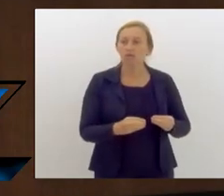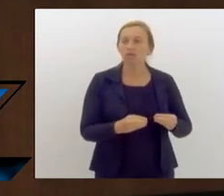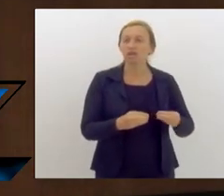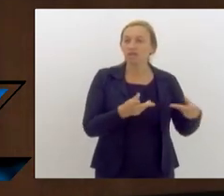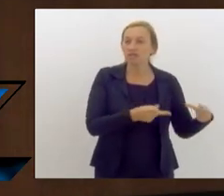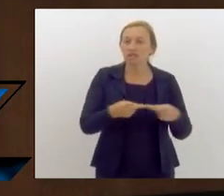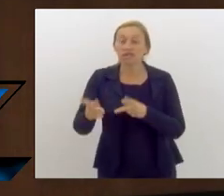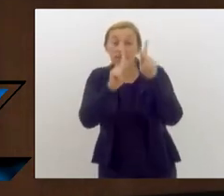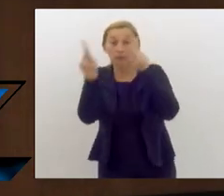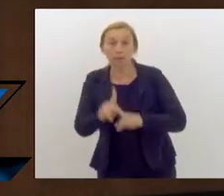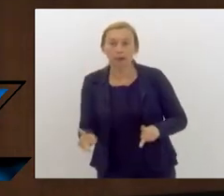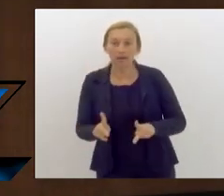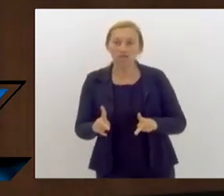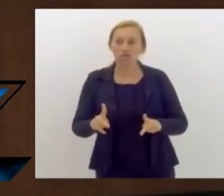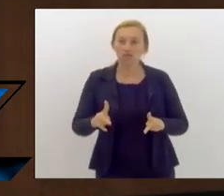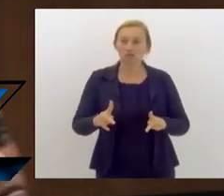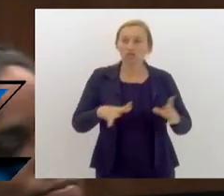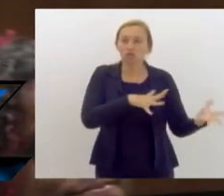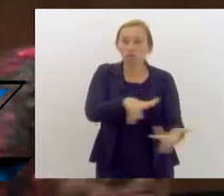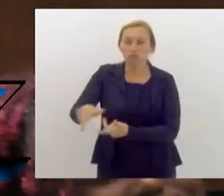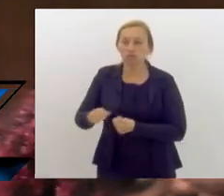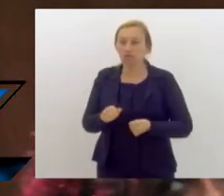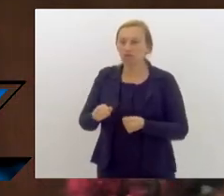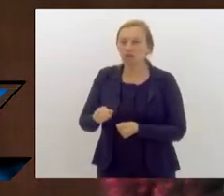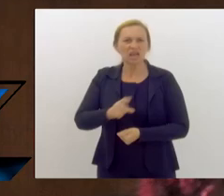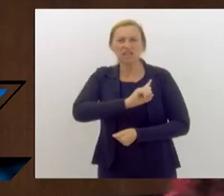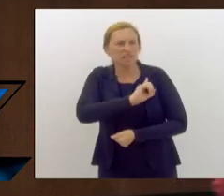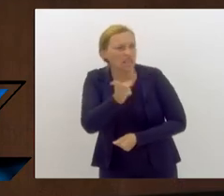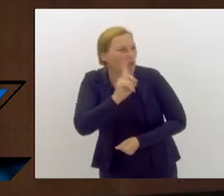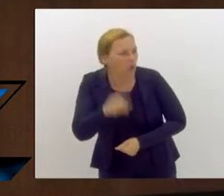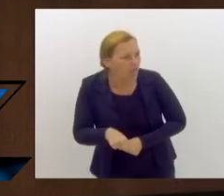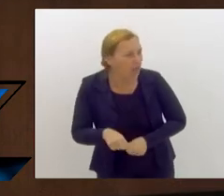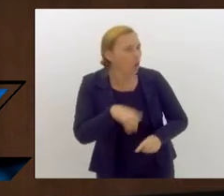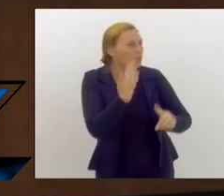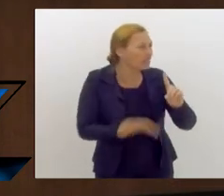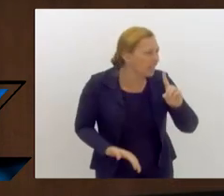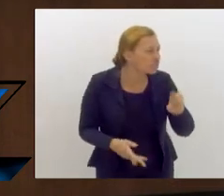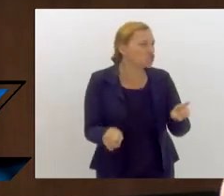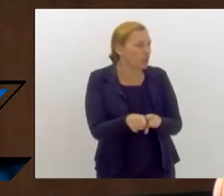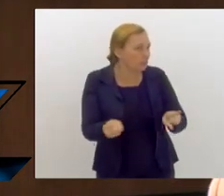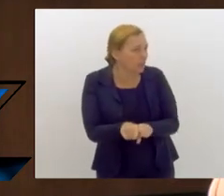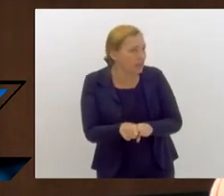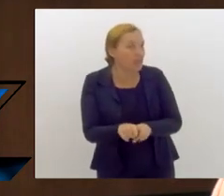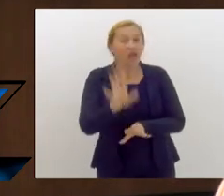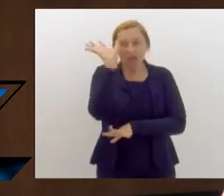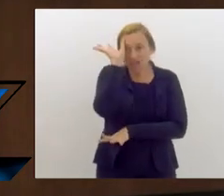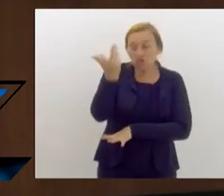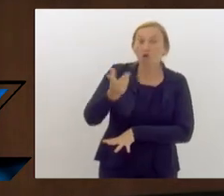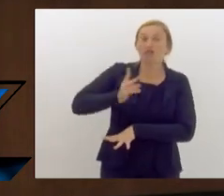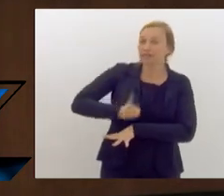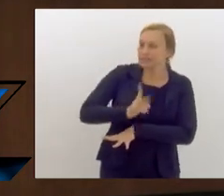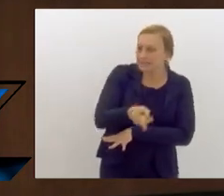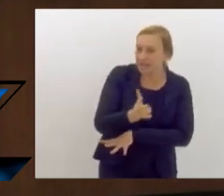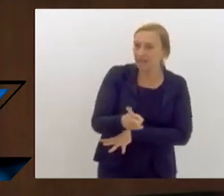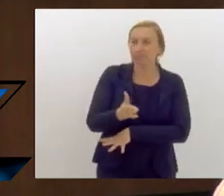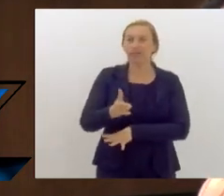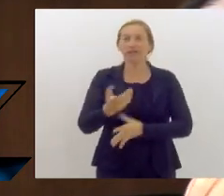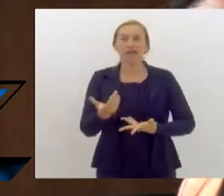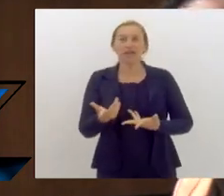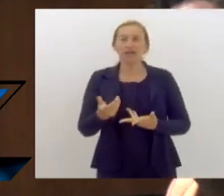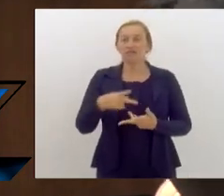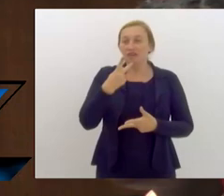afora também não faz juiz de qualquer a qualquer homenagem resolvem sempre levar a questão